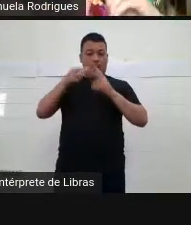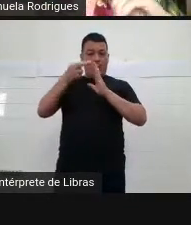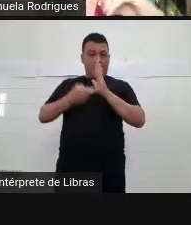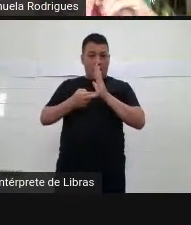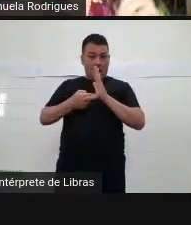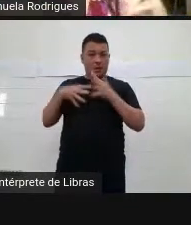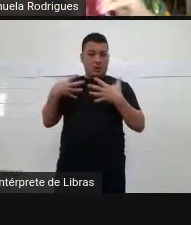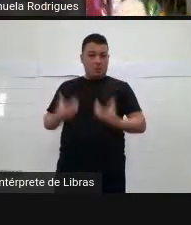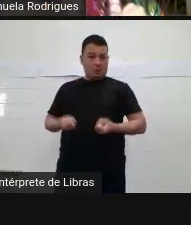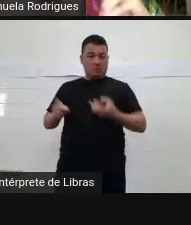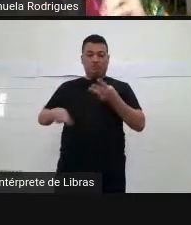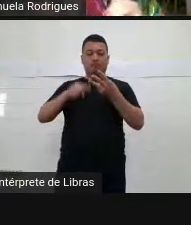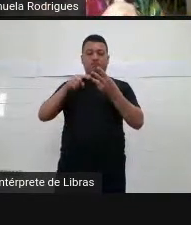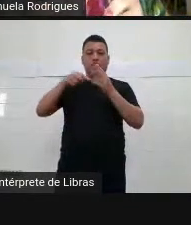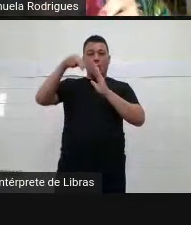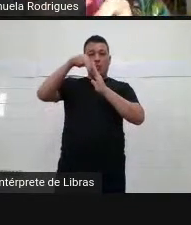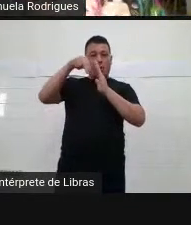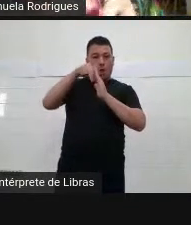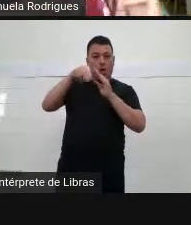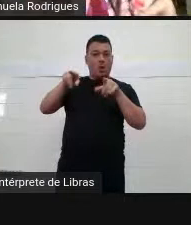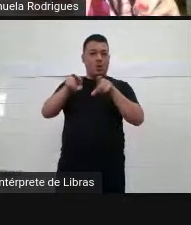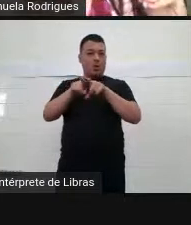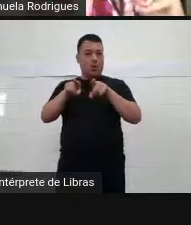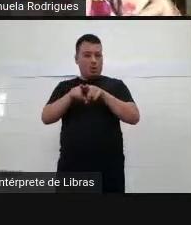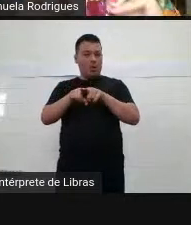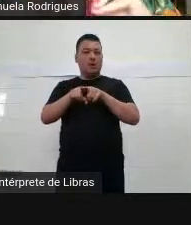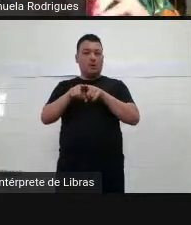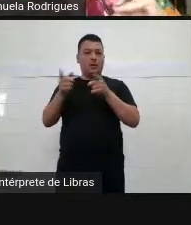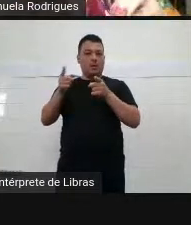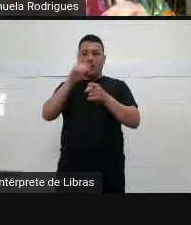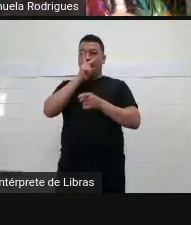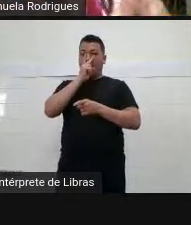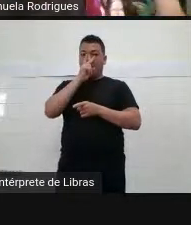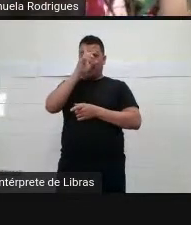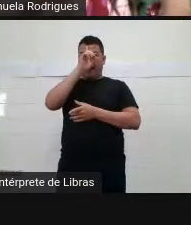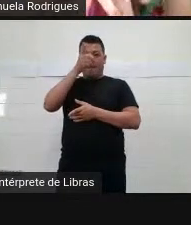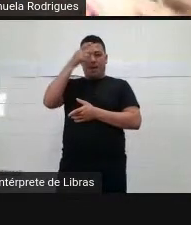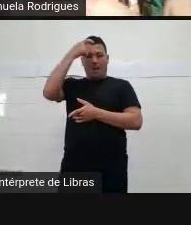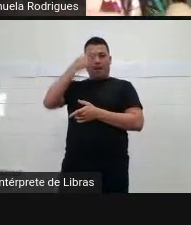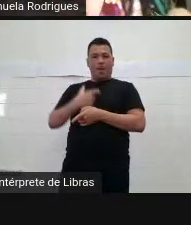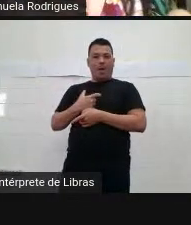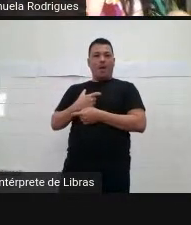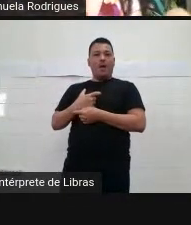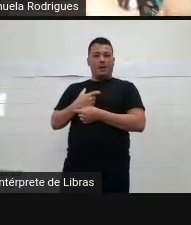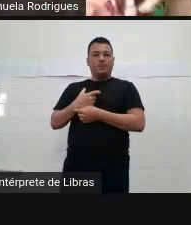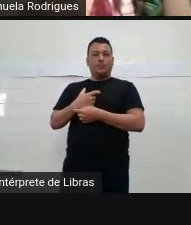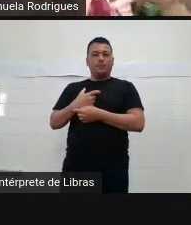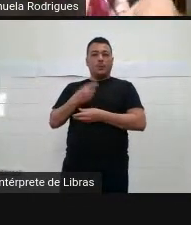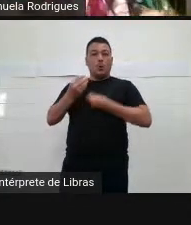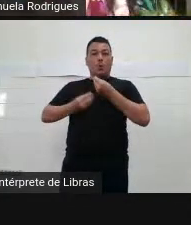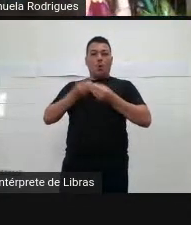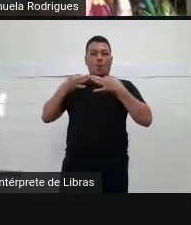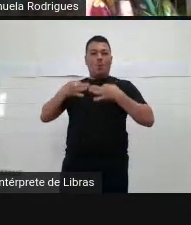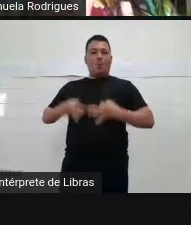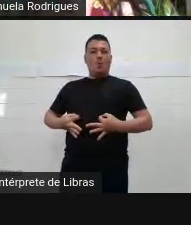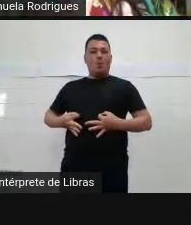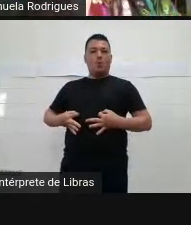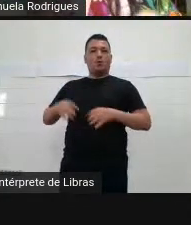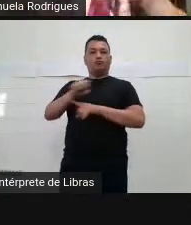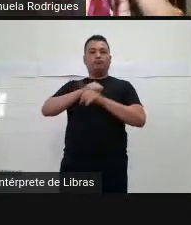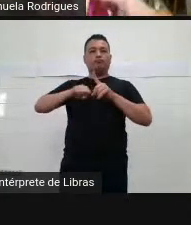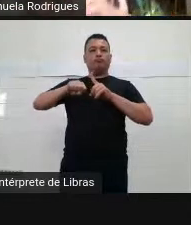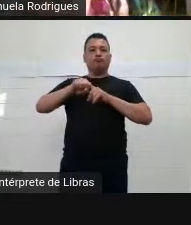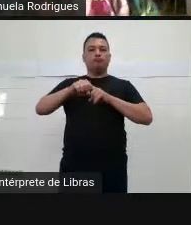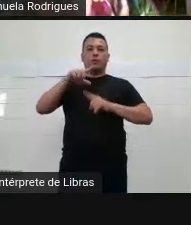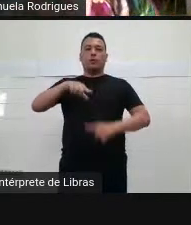de normas, que vai determinar, de alguma maneira, as formas de fazer-se